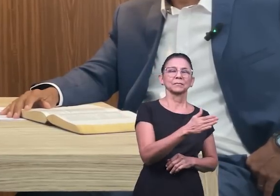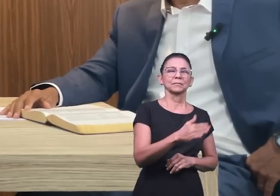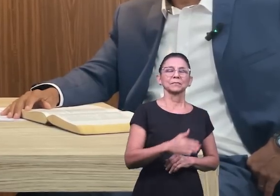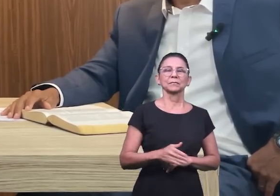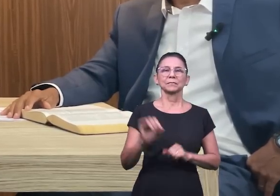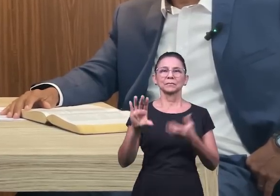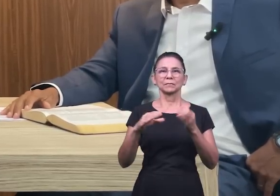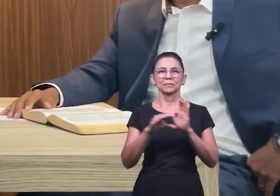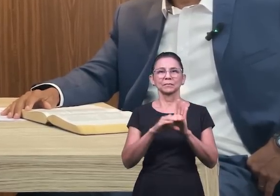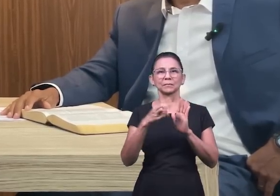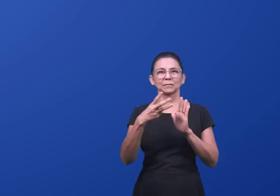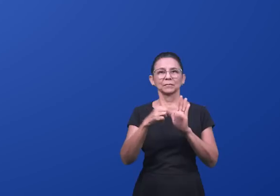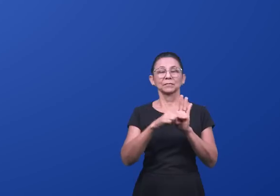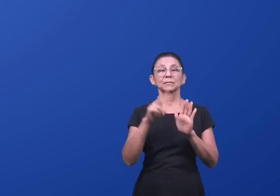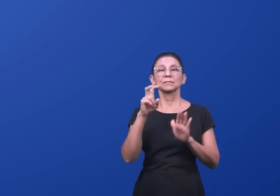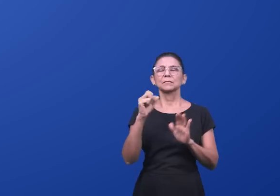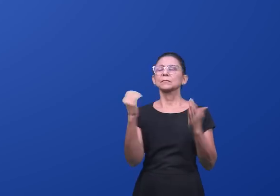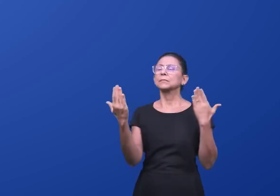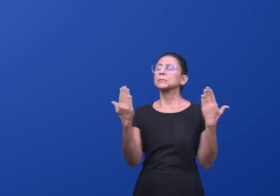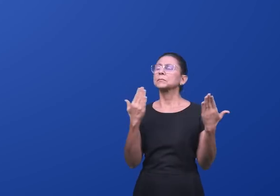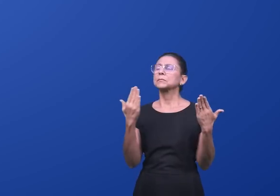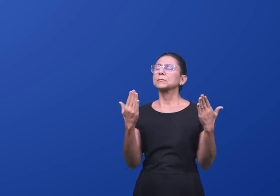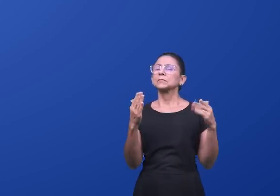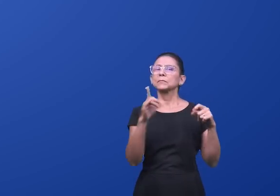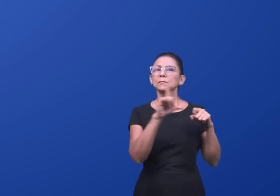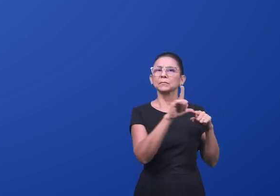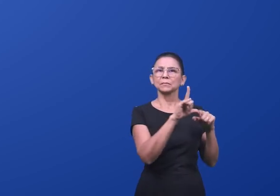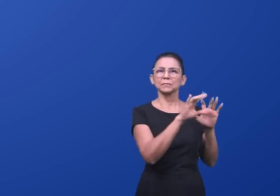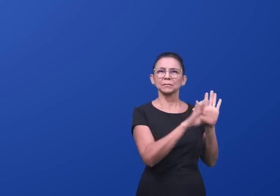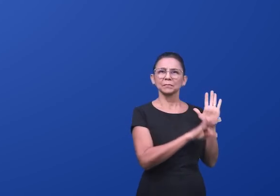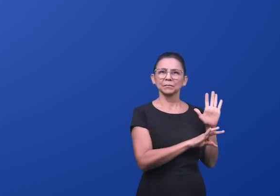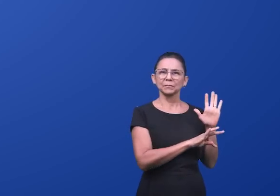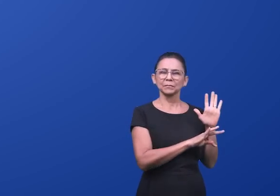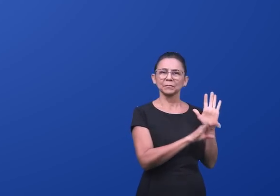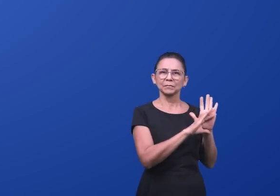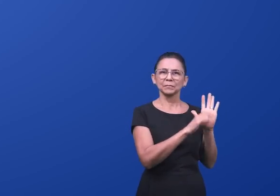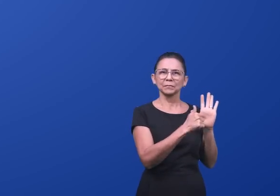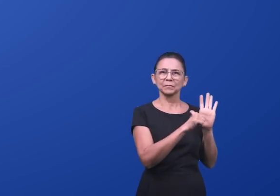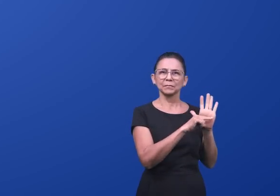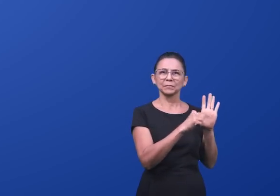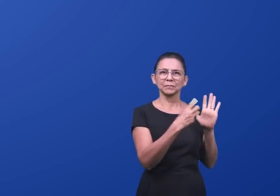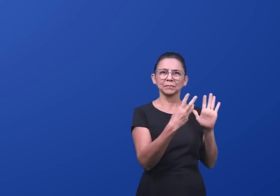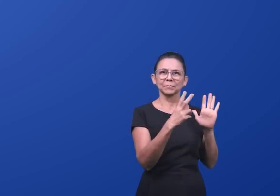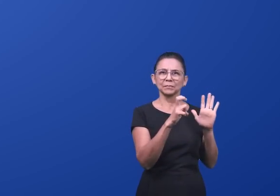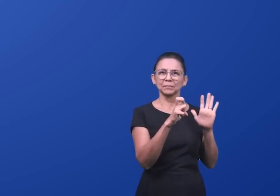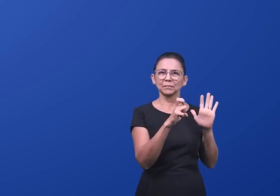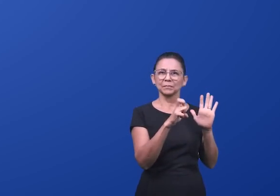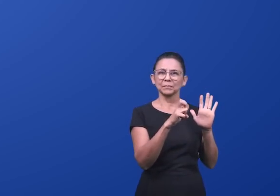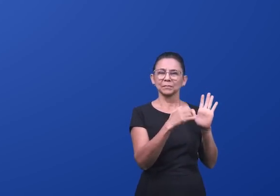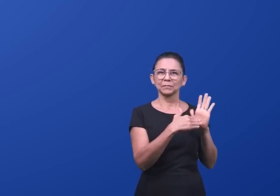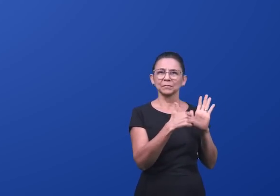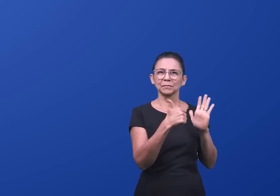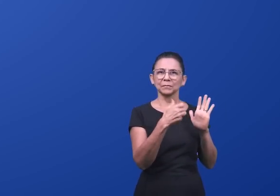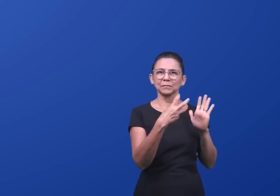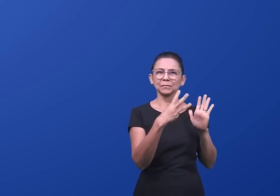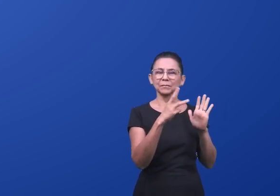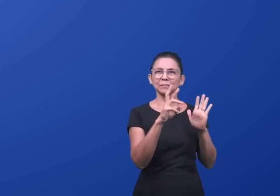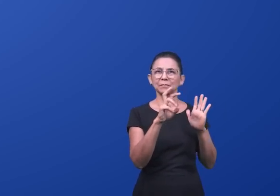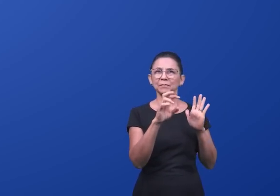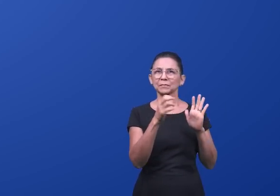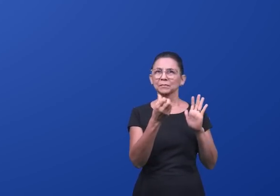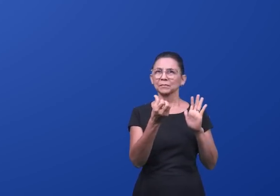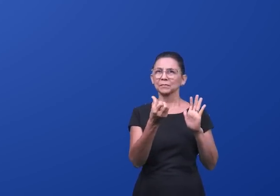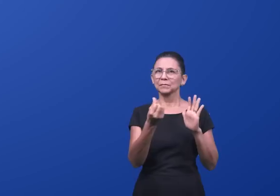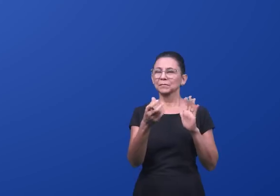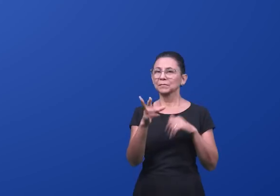e glorificar ao Senhor. Precisamos estar preparados para a volta do Senhor Jesus. Amém. A todos a